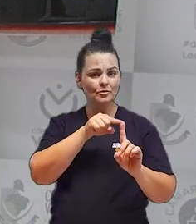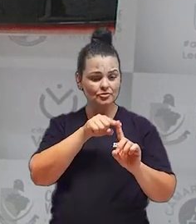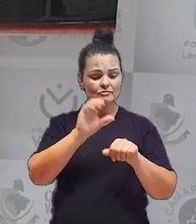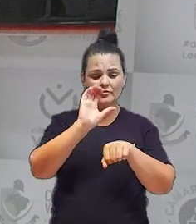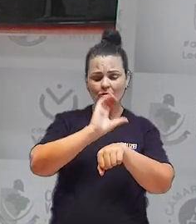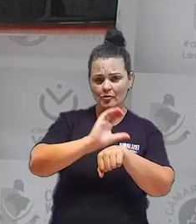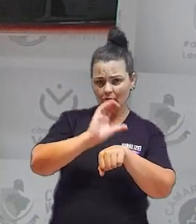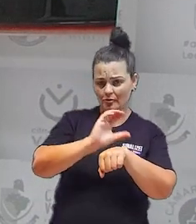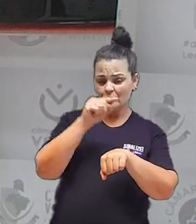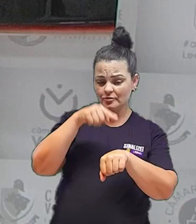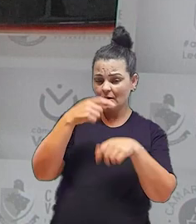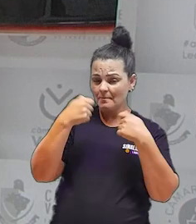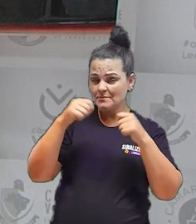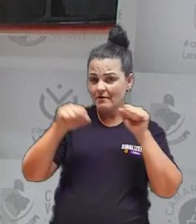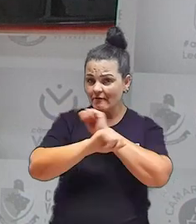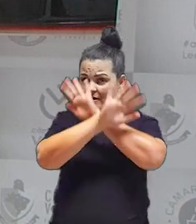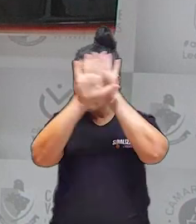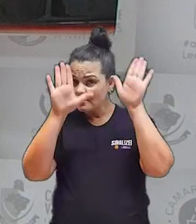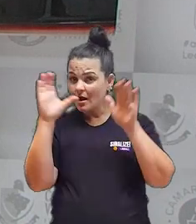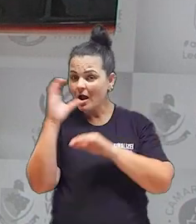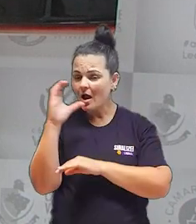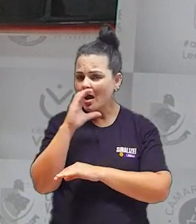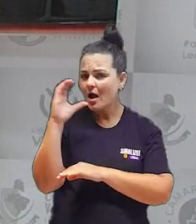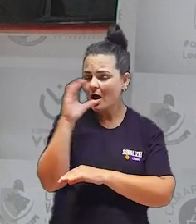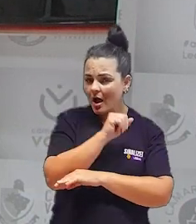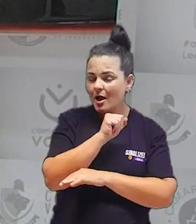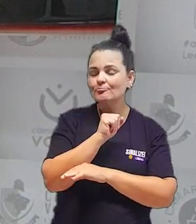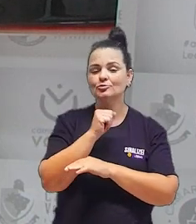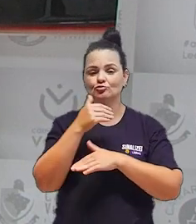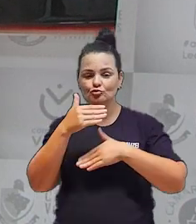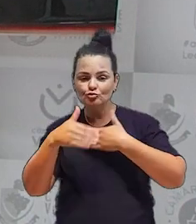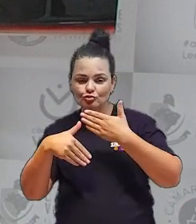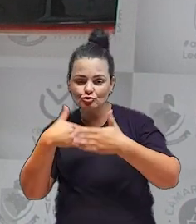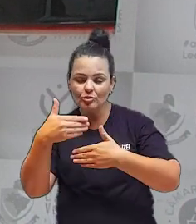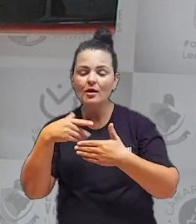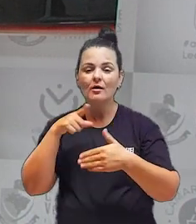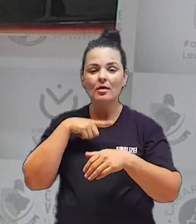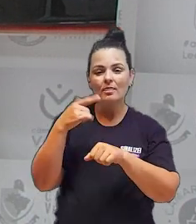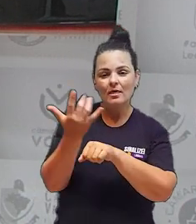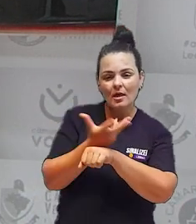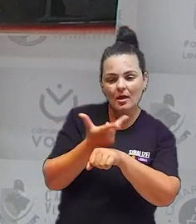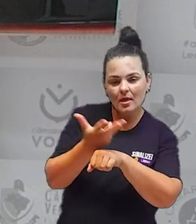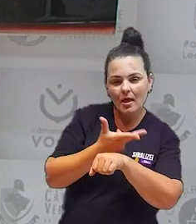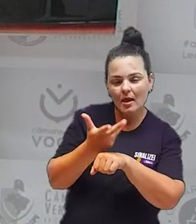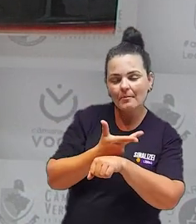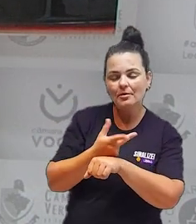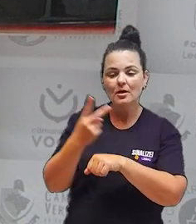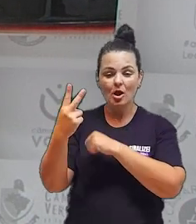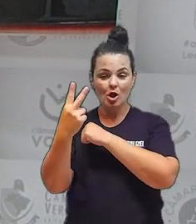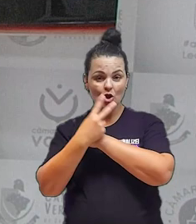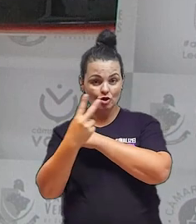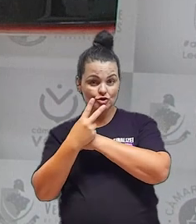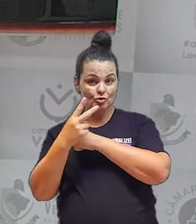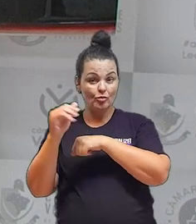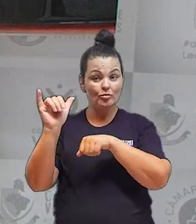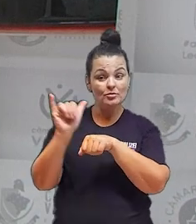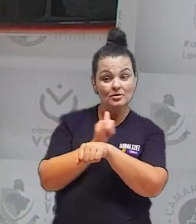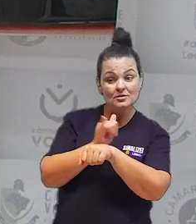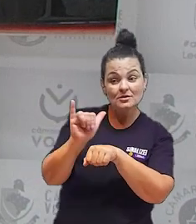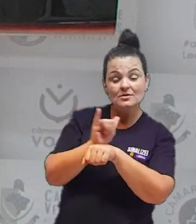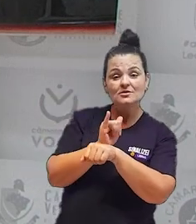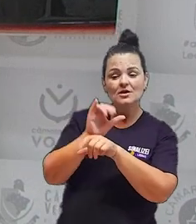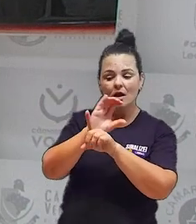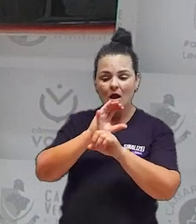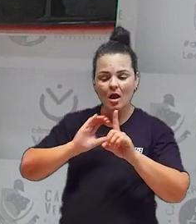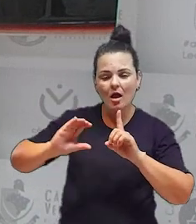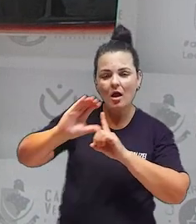desta iniciativa é clara e urgente: promover o desenvolvimento de habilidades de autodefesa para as mulheres da comunidade